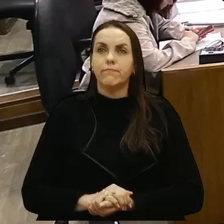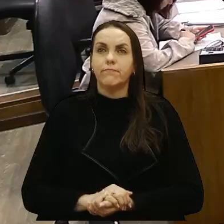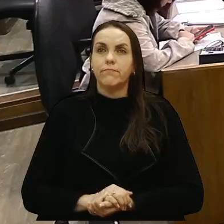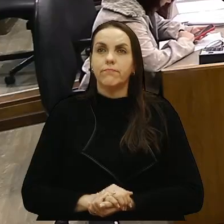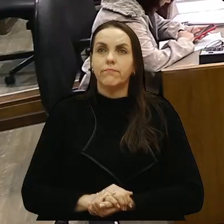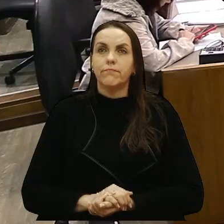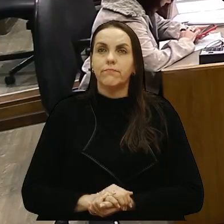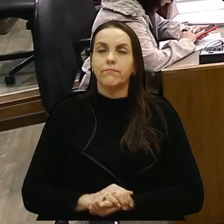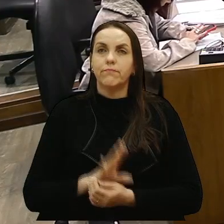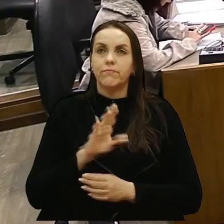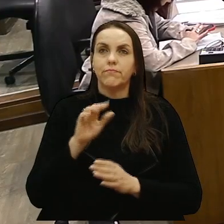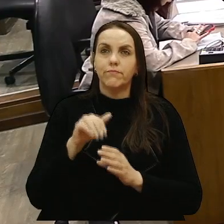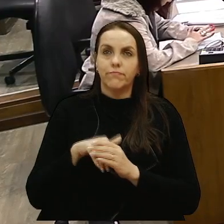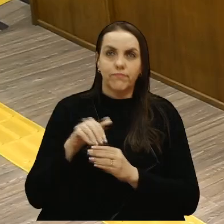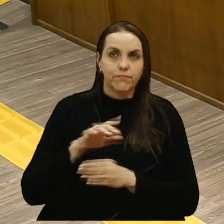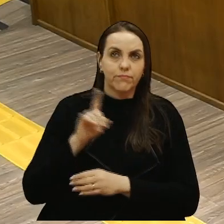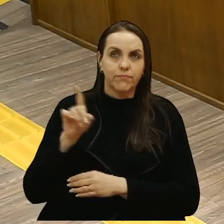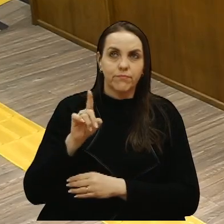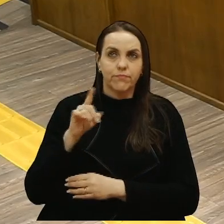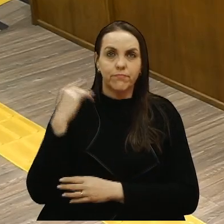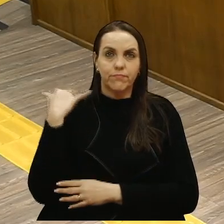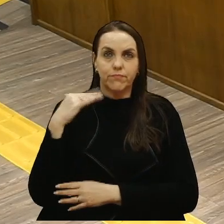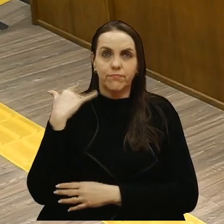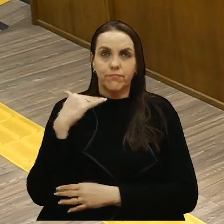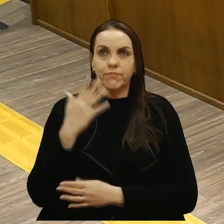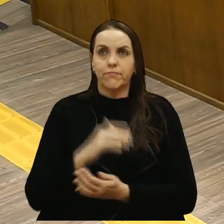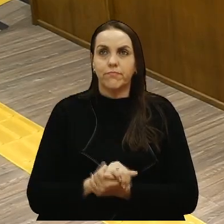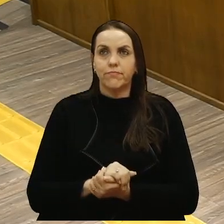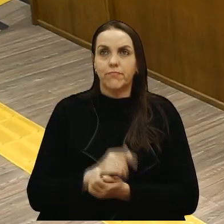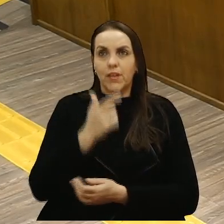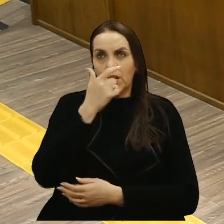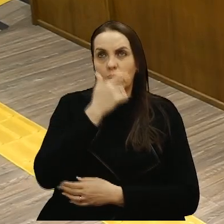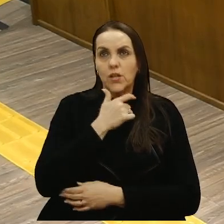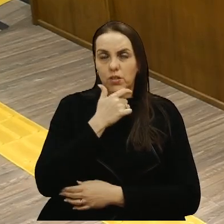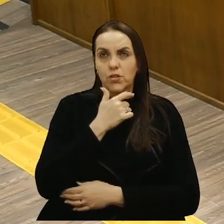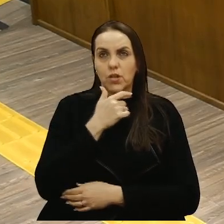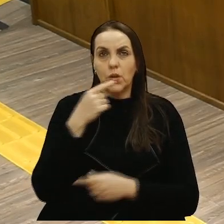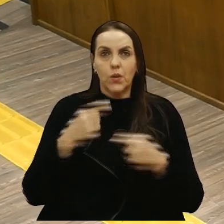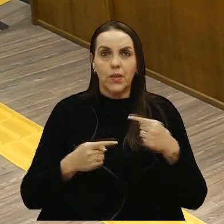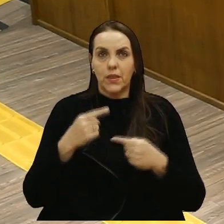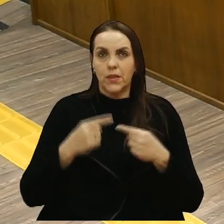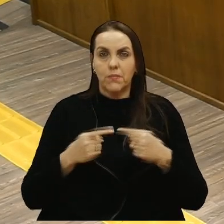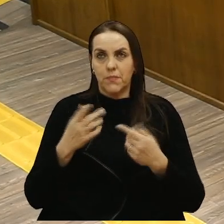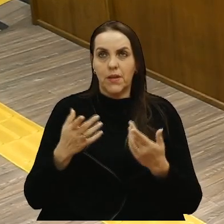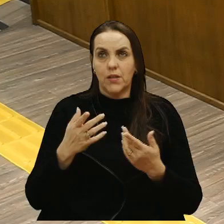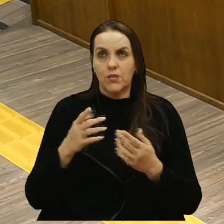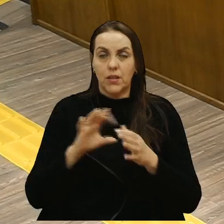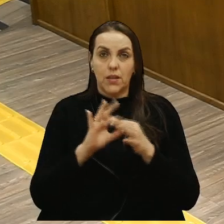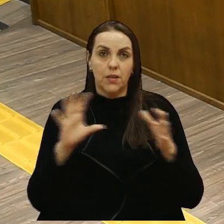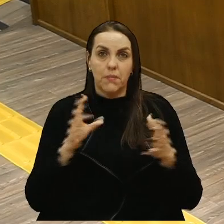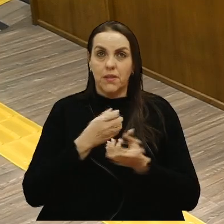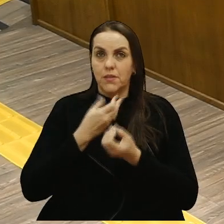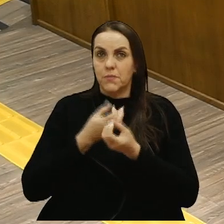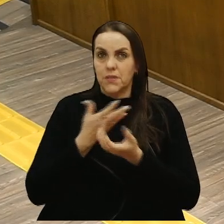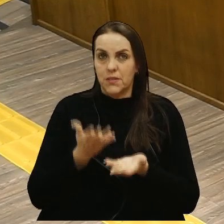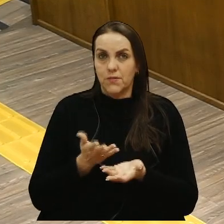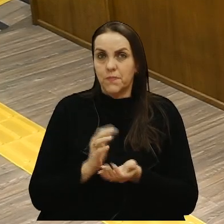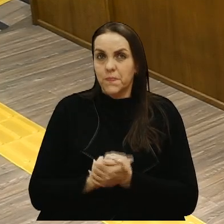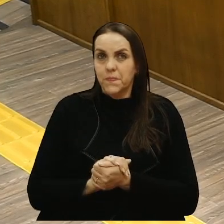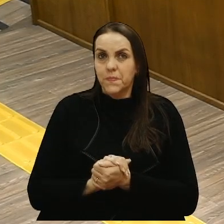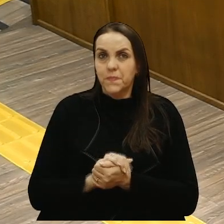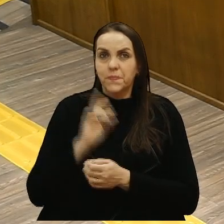Vereadora Andressa Marques. Senhor presidente, eu achei que o debate era sobre liberdade de expressão, vereador Ramon, e nobres